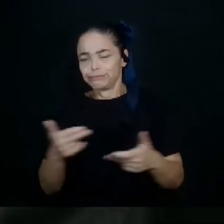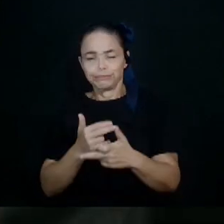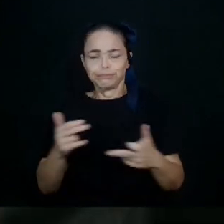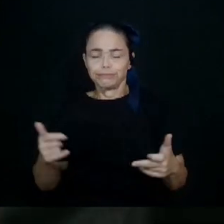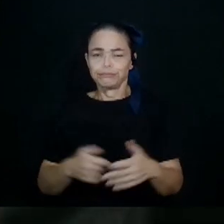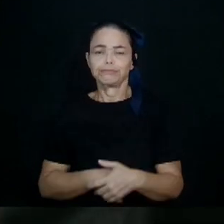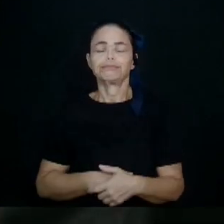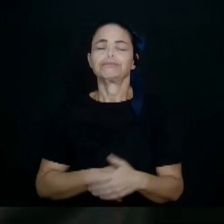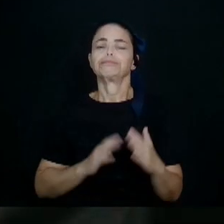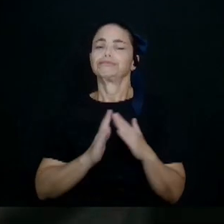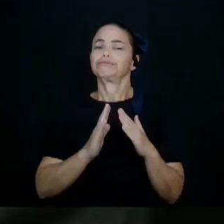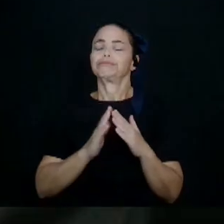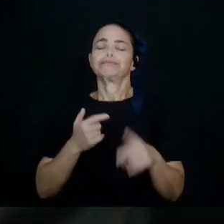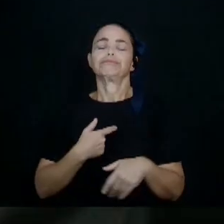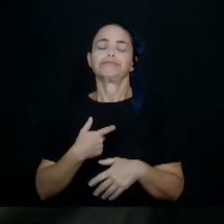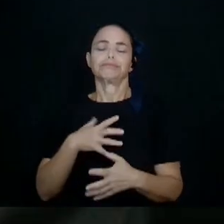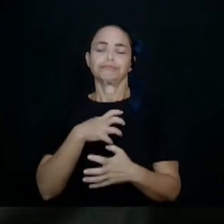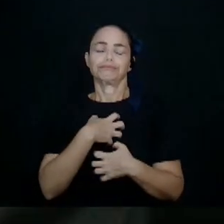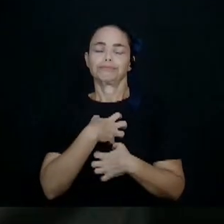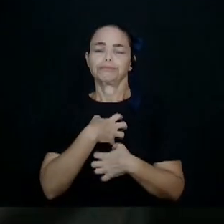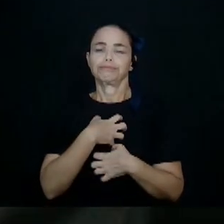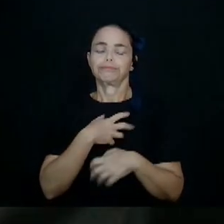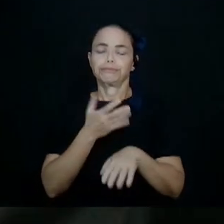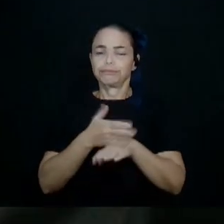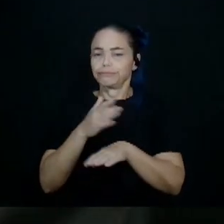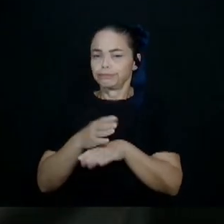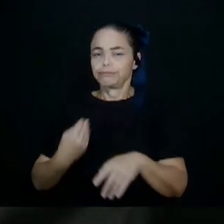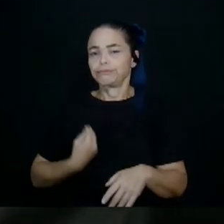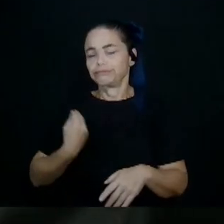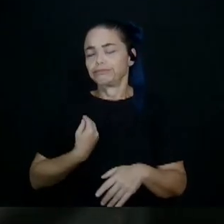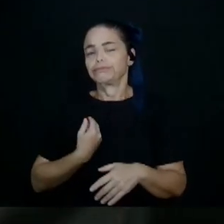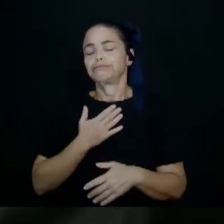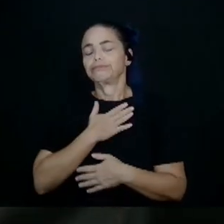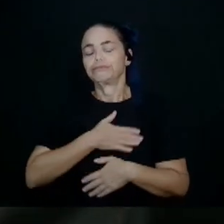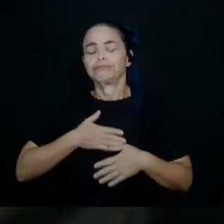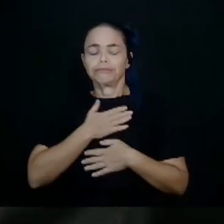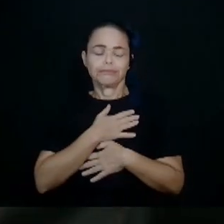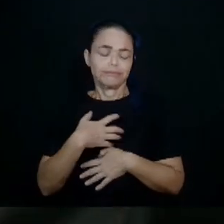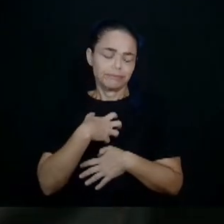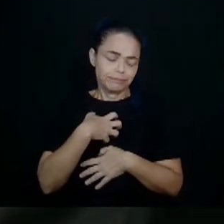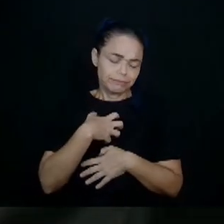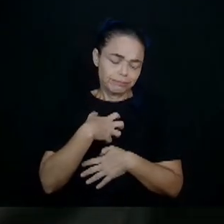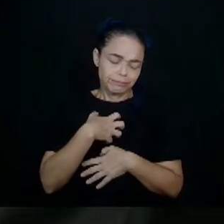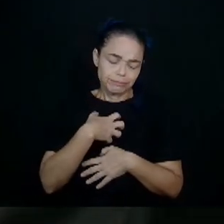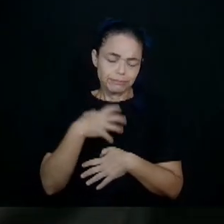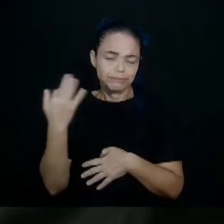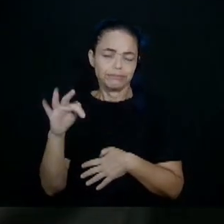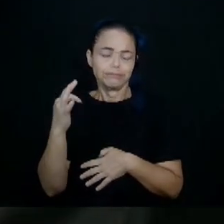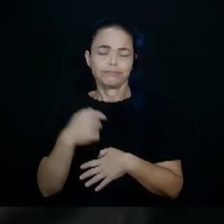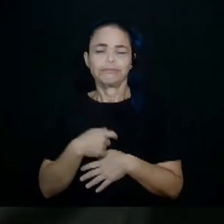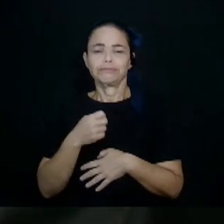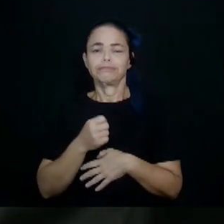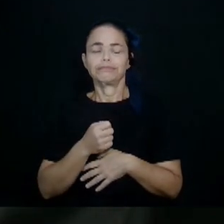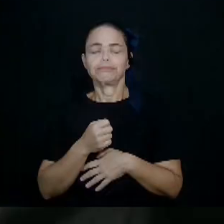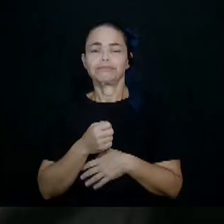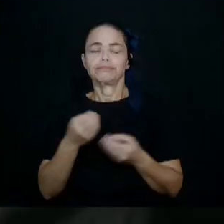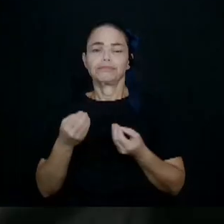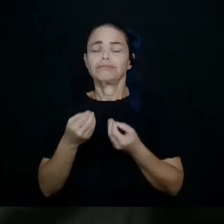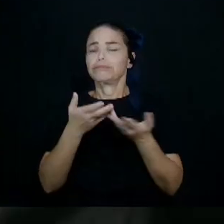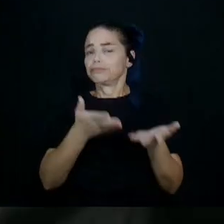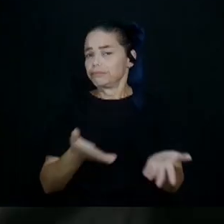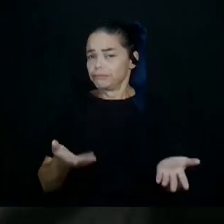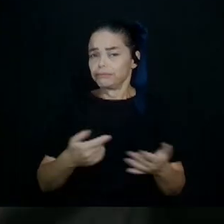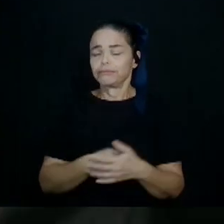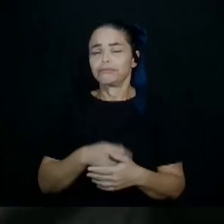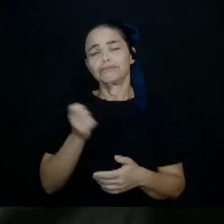que faz parte da sua vida e que você sente uma dor, assim, só de pensar em se desfazer? Então, vamos lá, pode colocar na